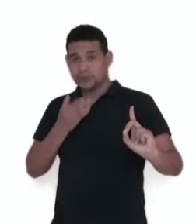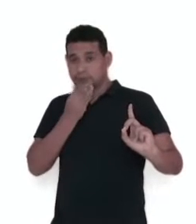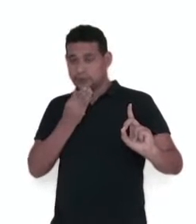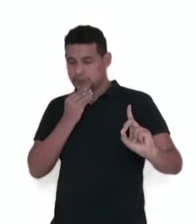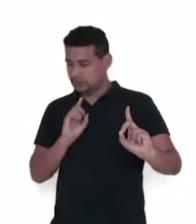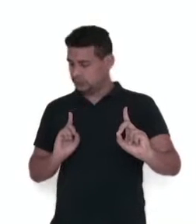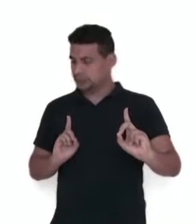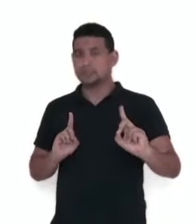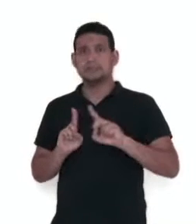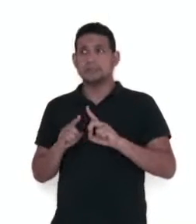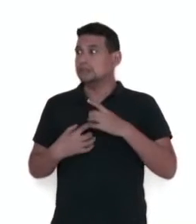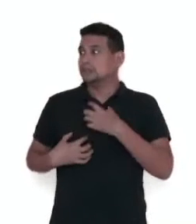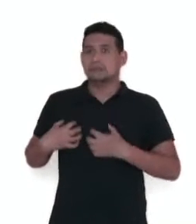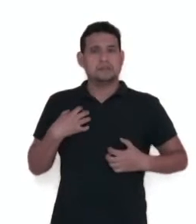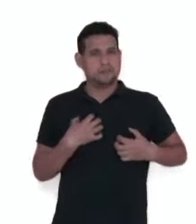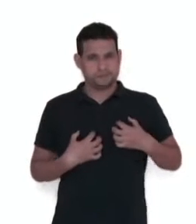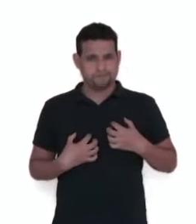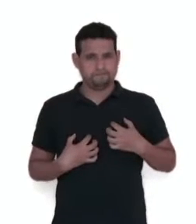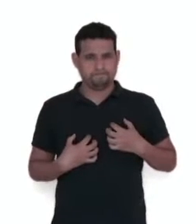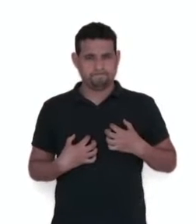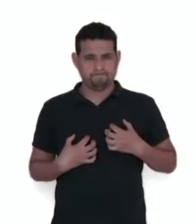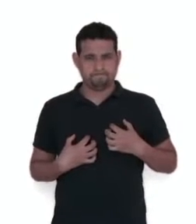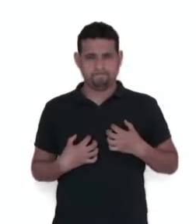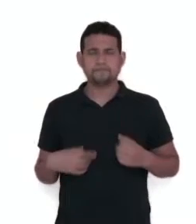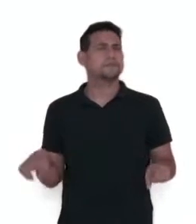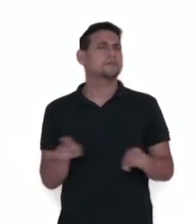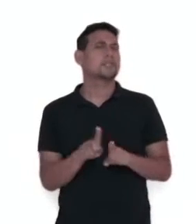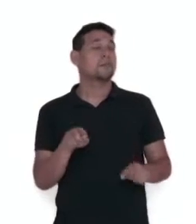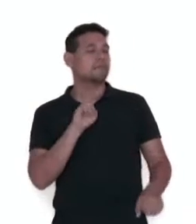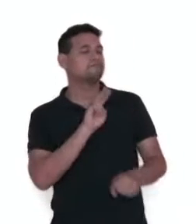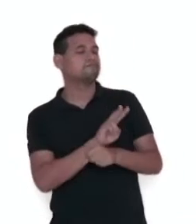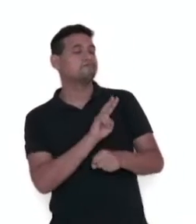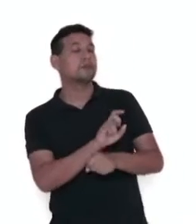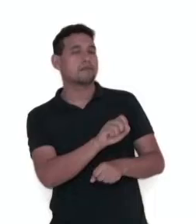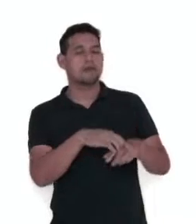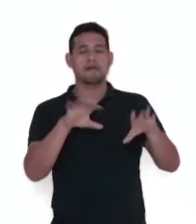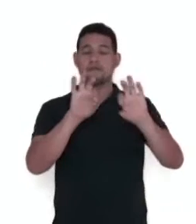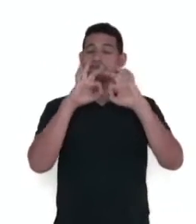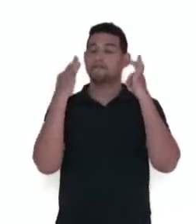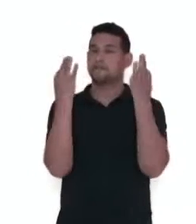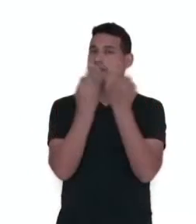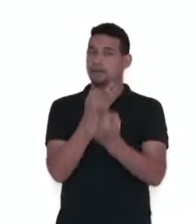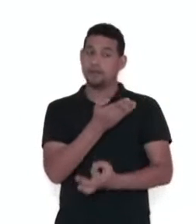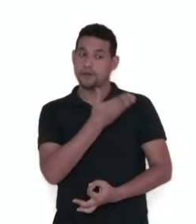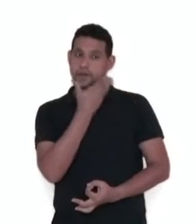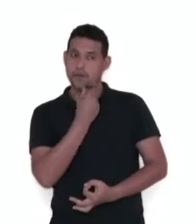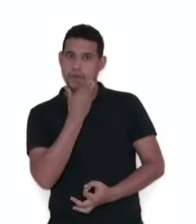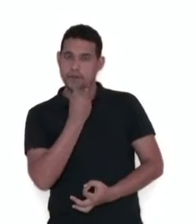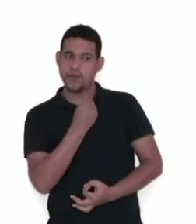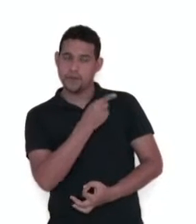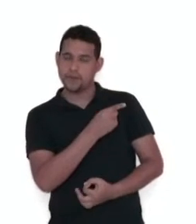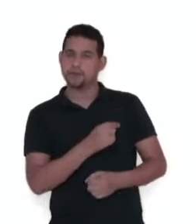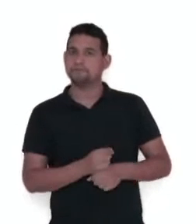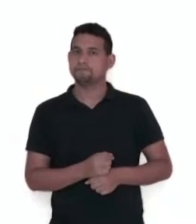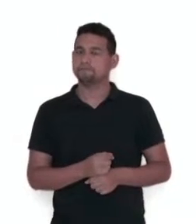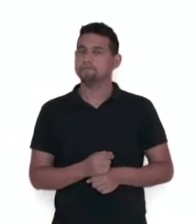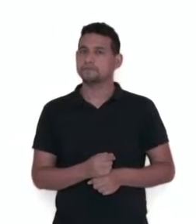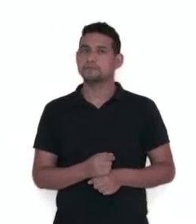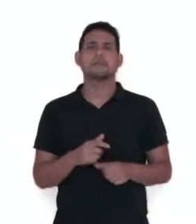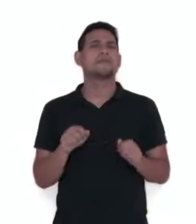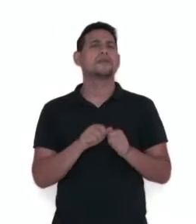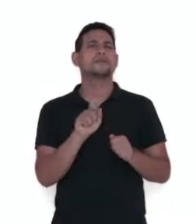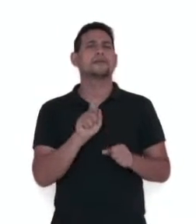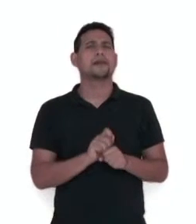fue desesperante. Incluso para protegerlo, la familia de él, lo envió